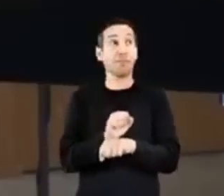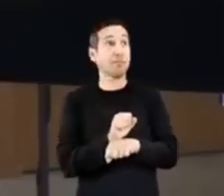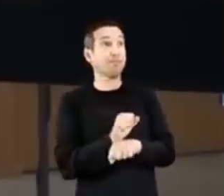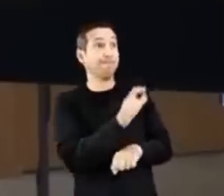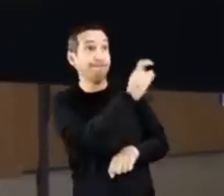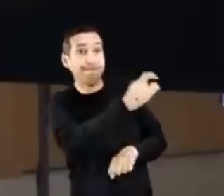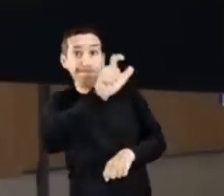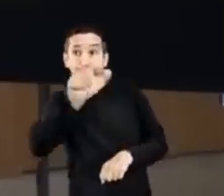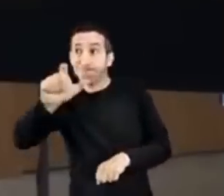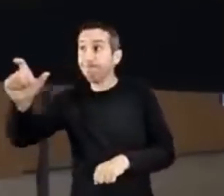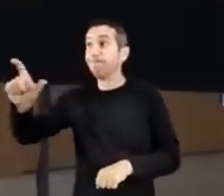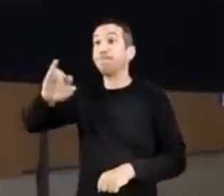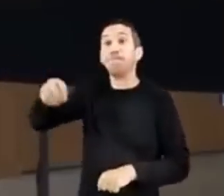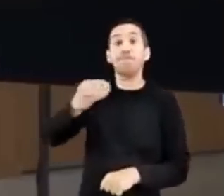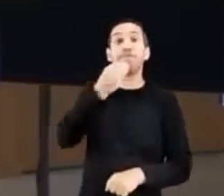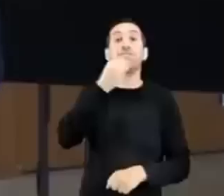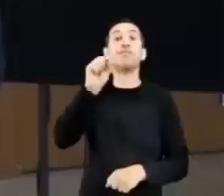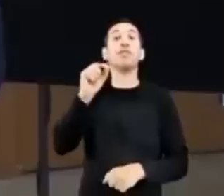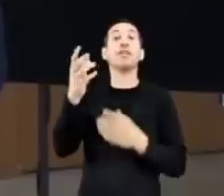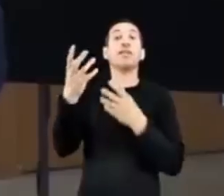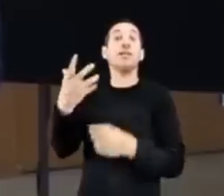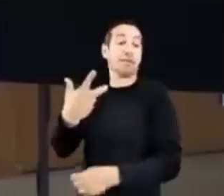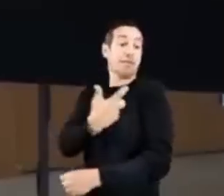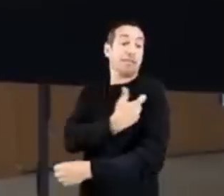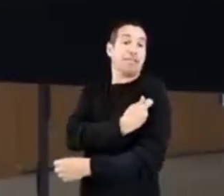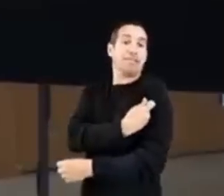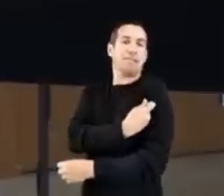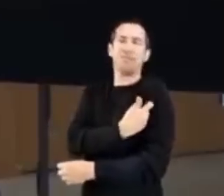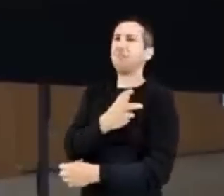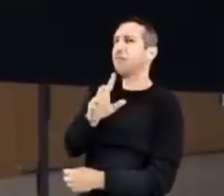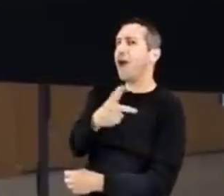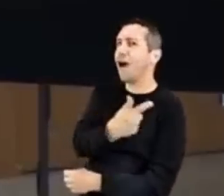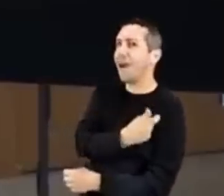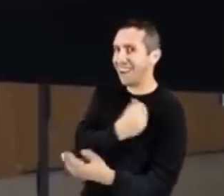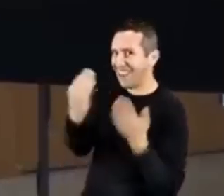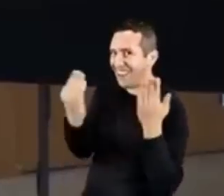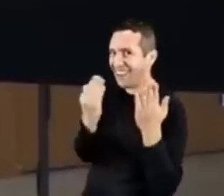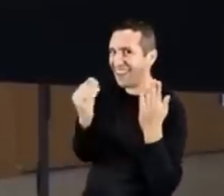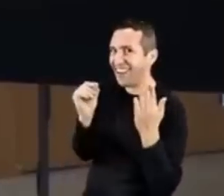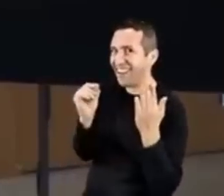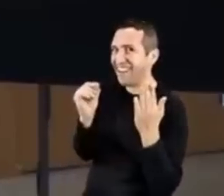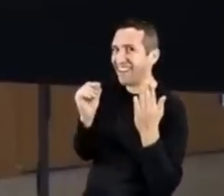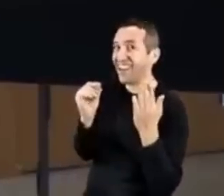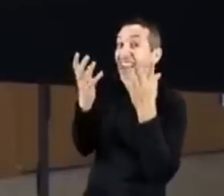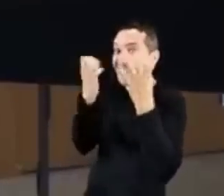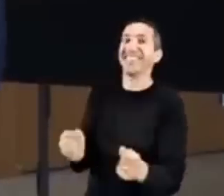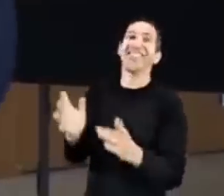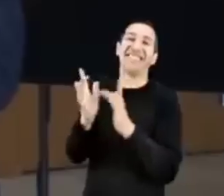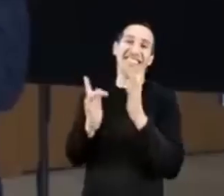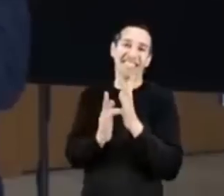vacina e para que mais pessoas têm uma chance de aceitá-lo como Salvador é